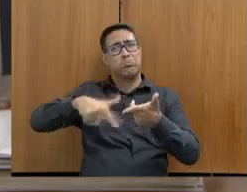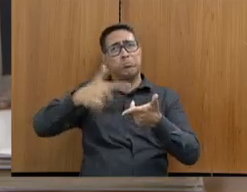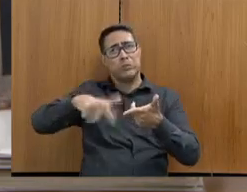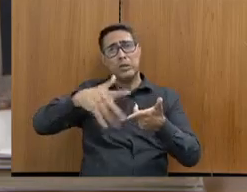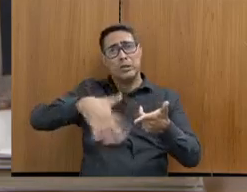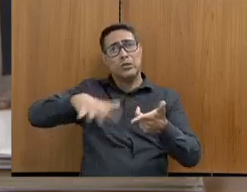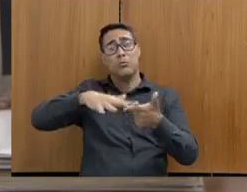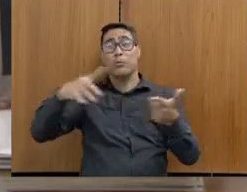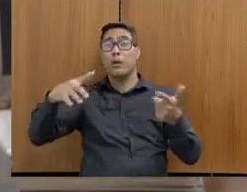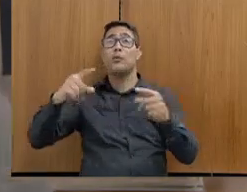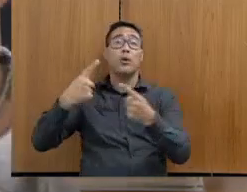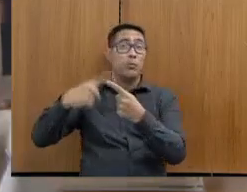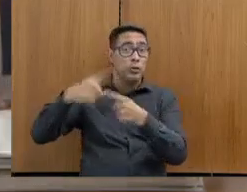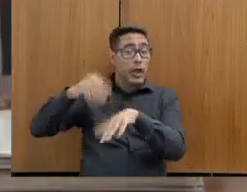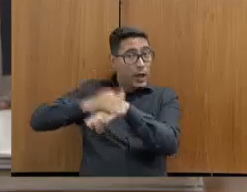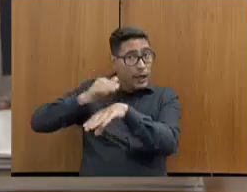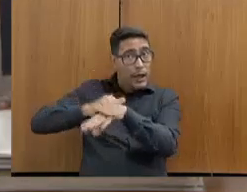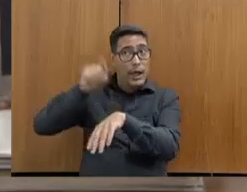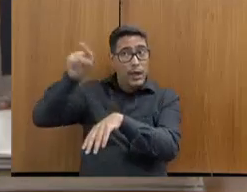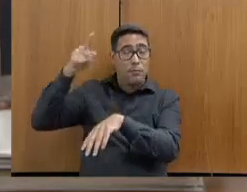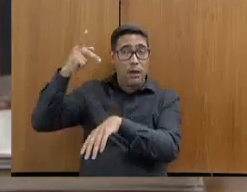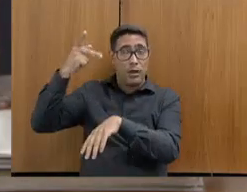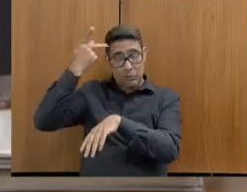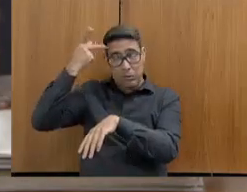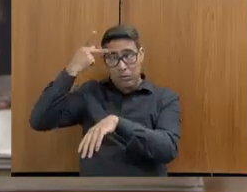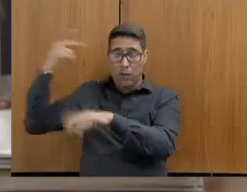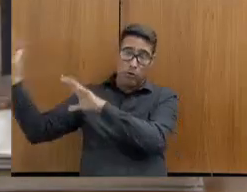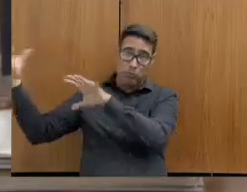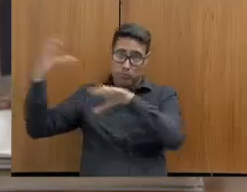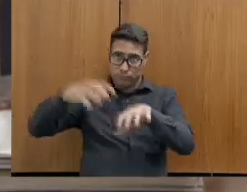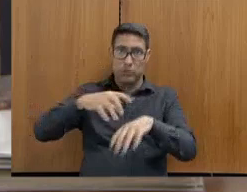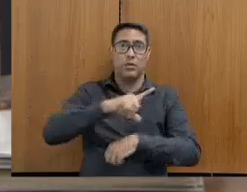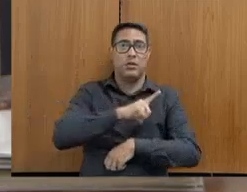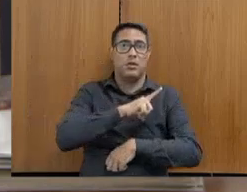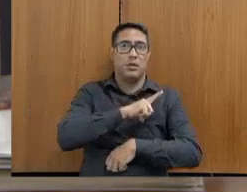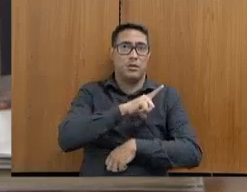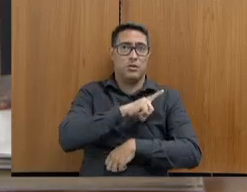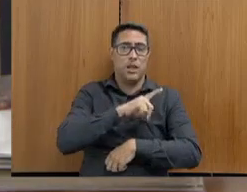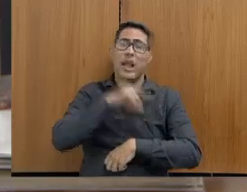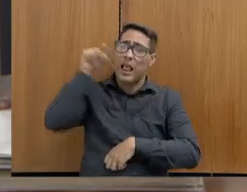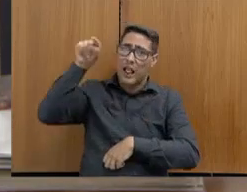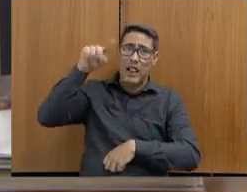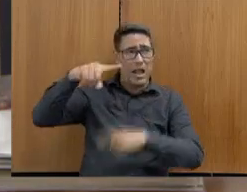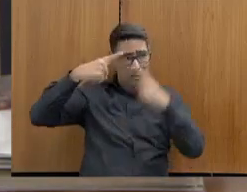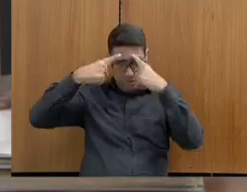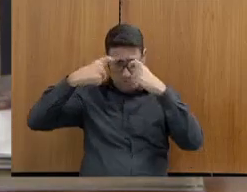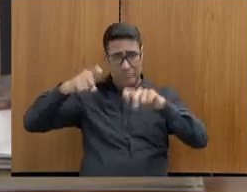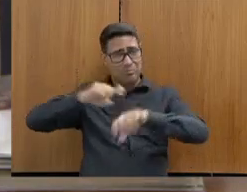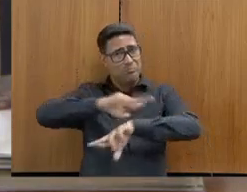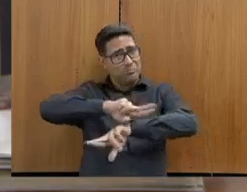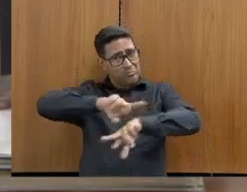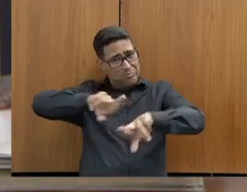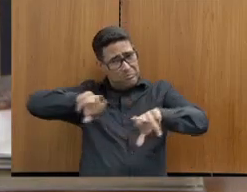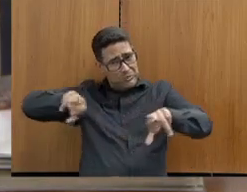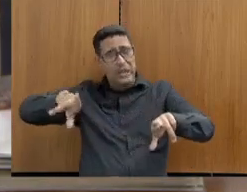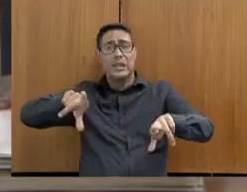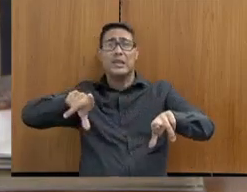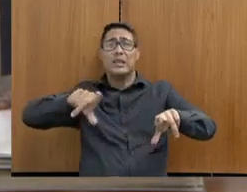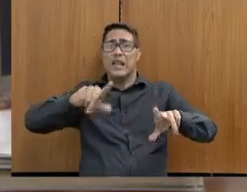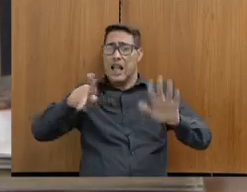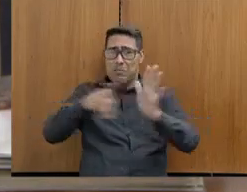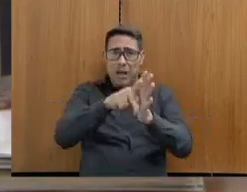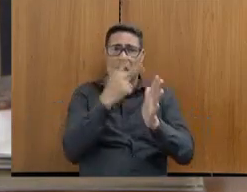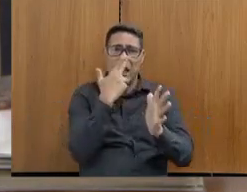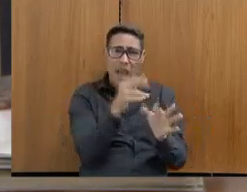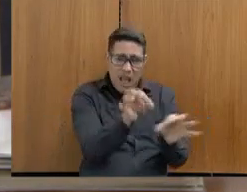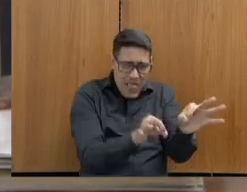de São Paulo são mais personagens que os meninos vocês sabem disso o crime mais organizado né o clima o próprio PCC